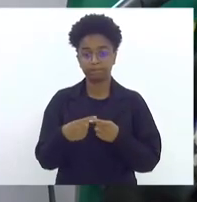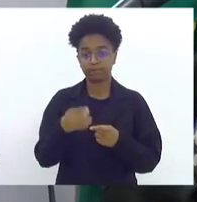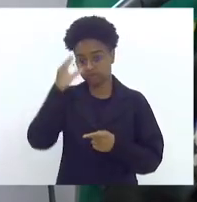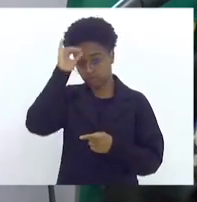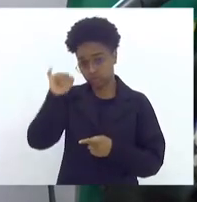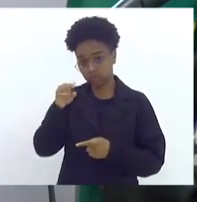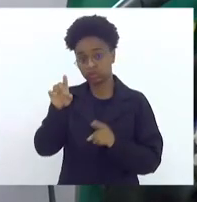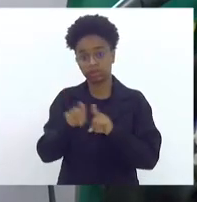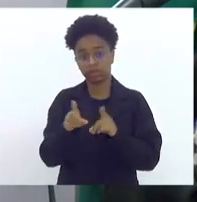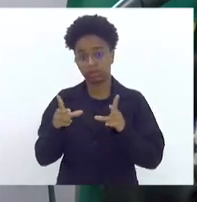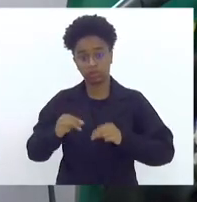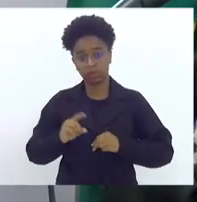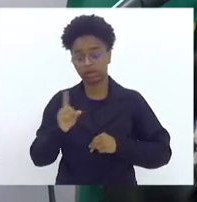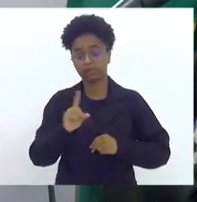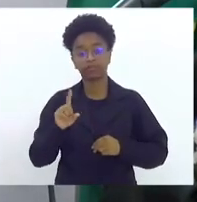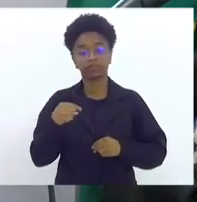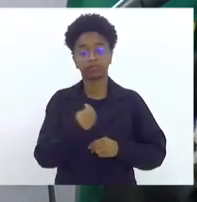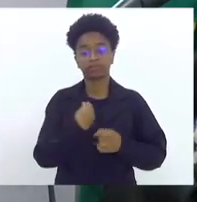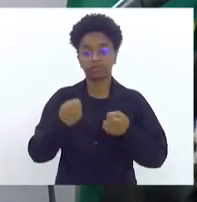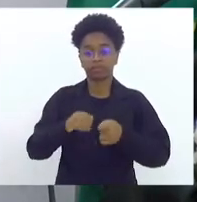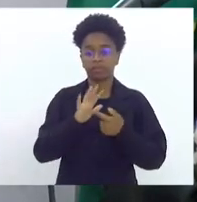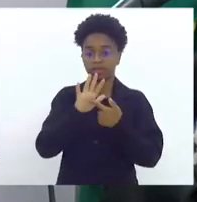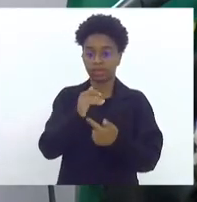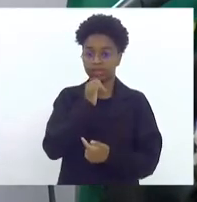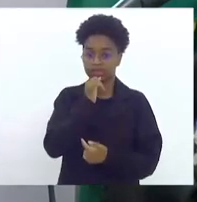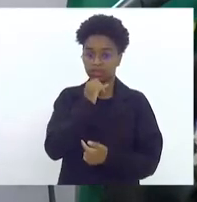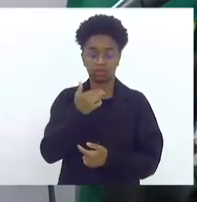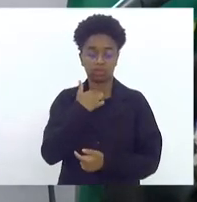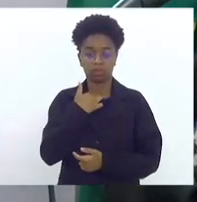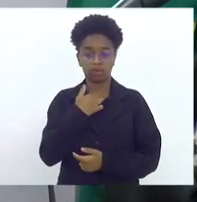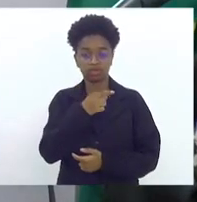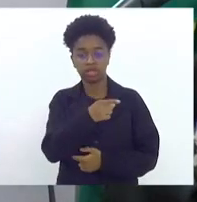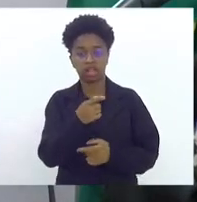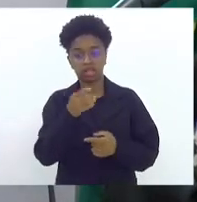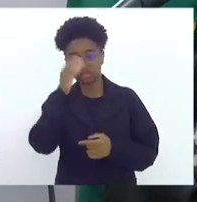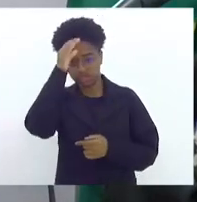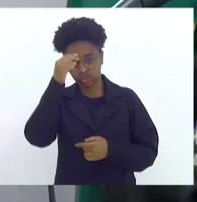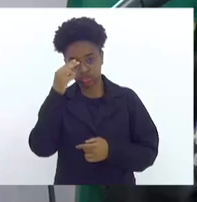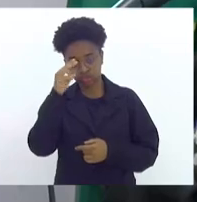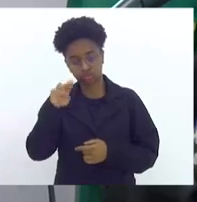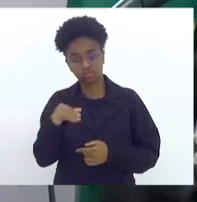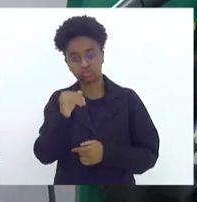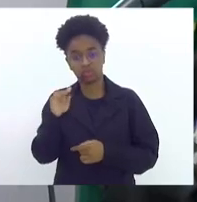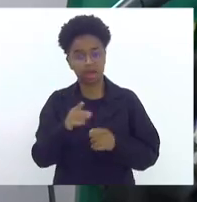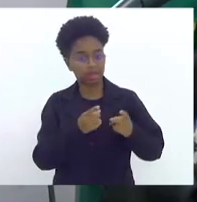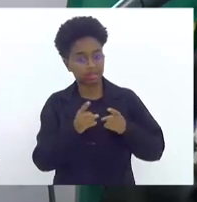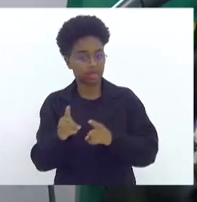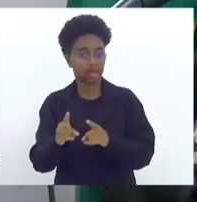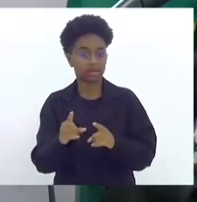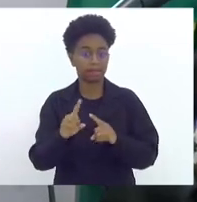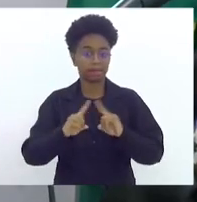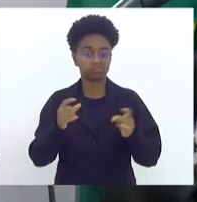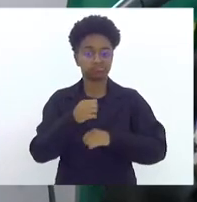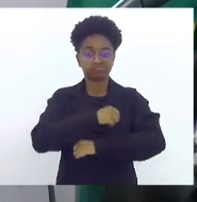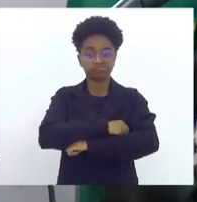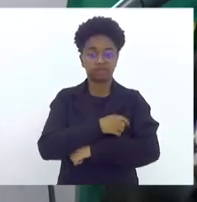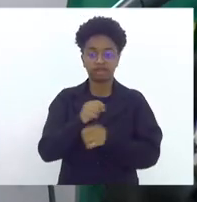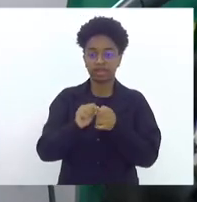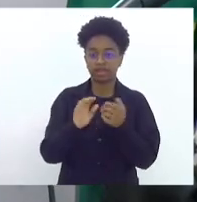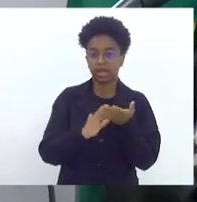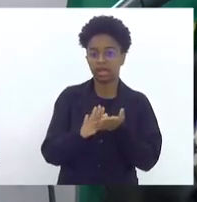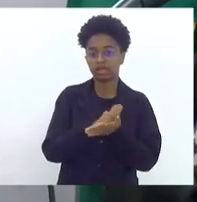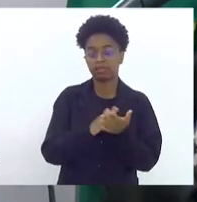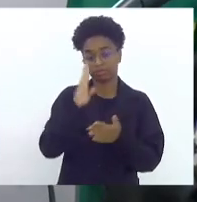que nós temos que dar um exemplo não podemos ter te ajudado atacado e cruzarmos os braços principalmente por uma pessoa formadora de opinião